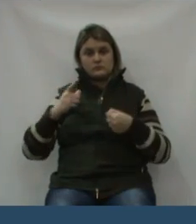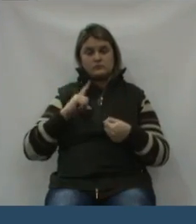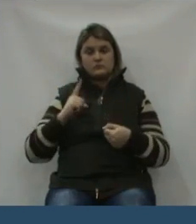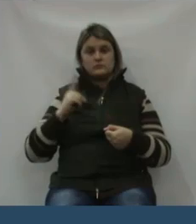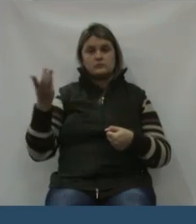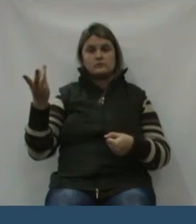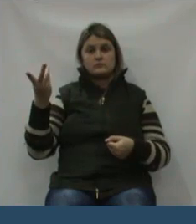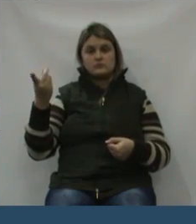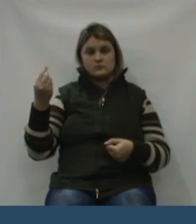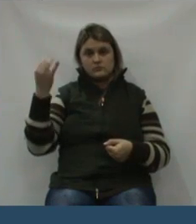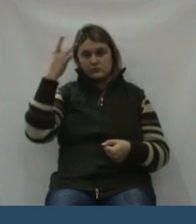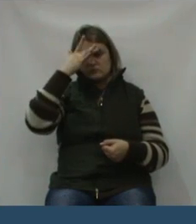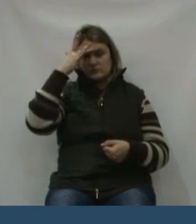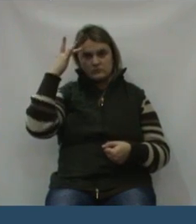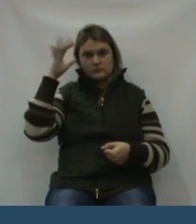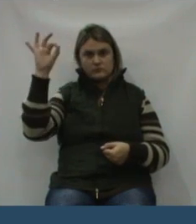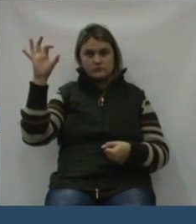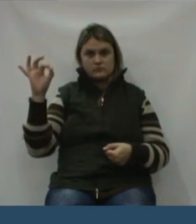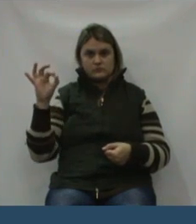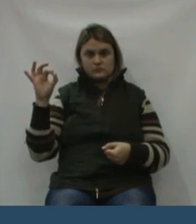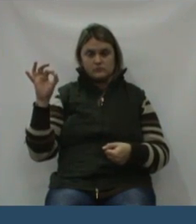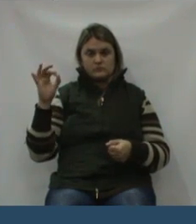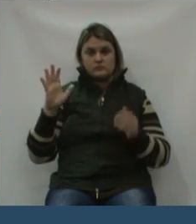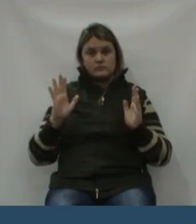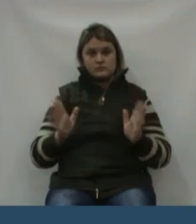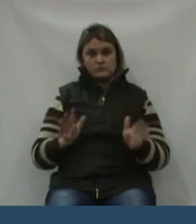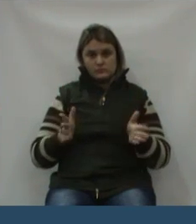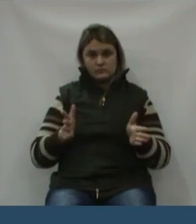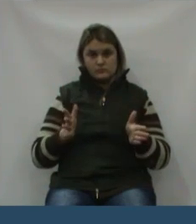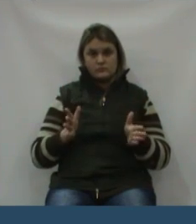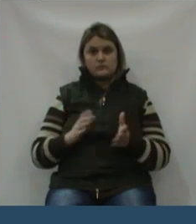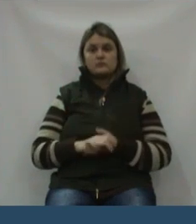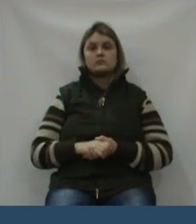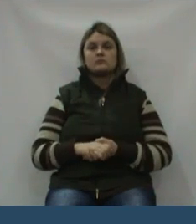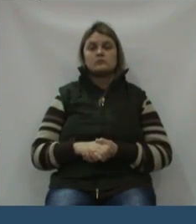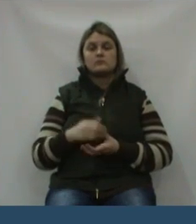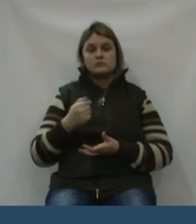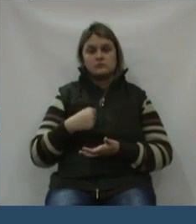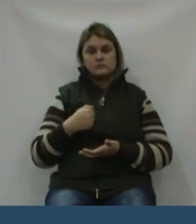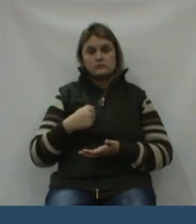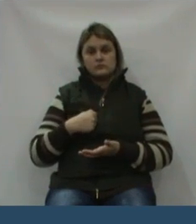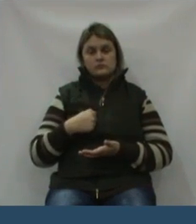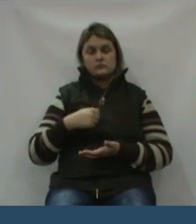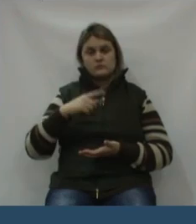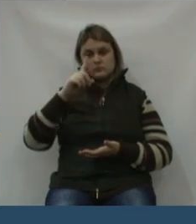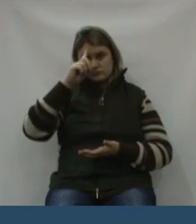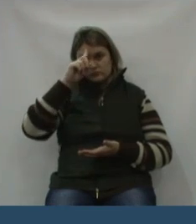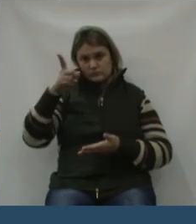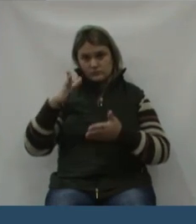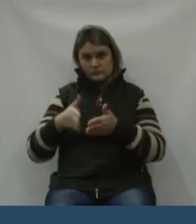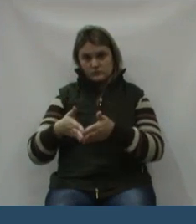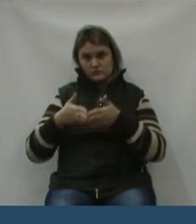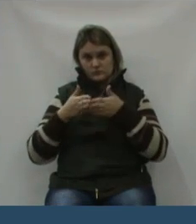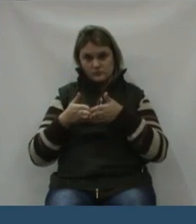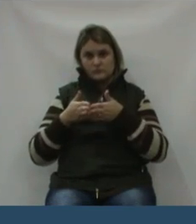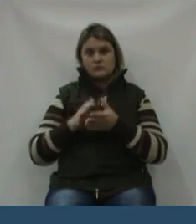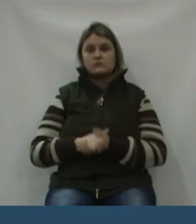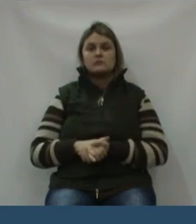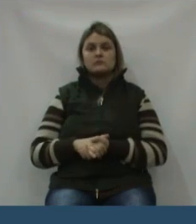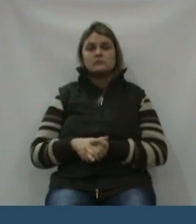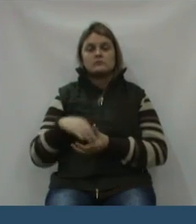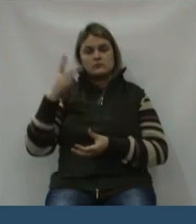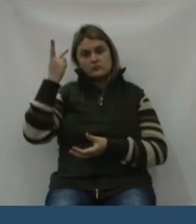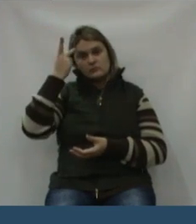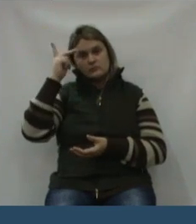funcionários efetivos nomeados. Hoje, eu mandei um requerimento